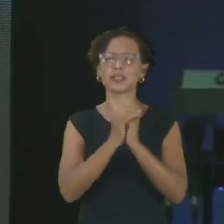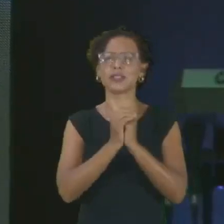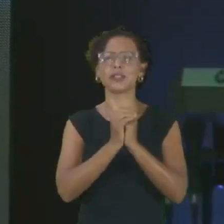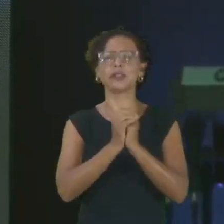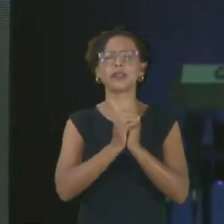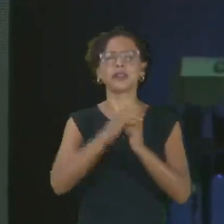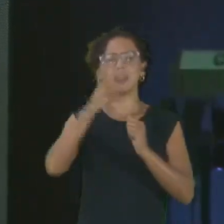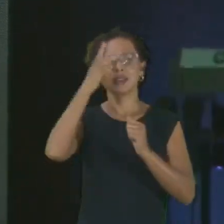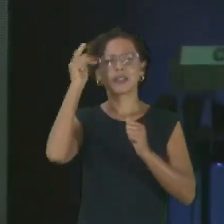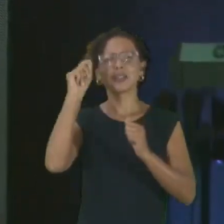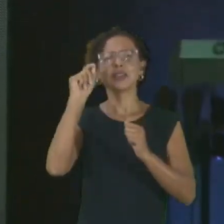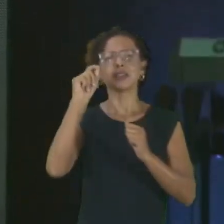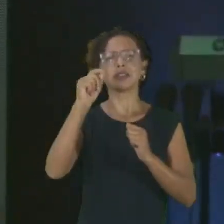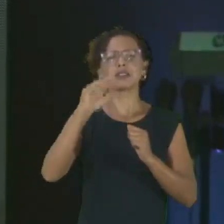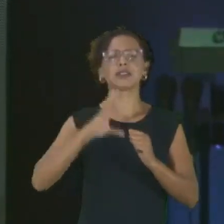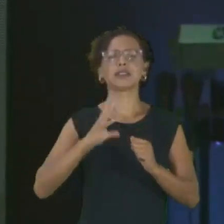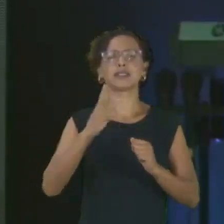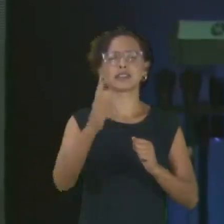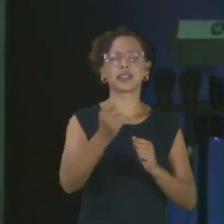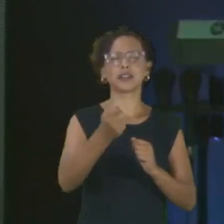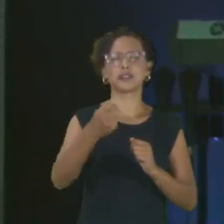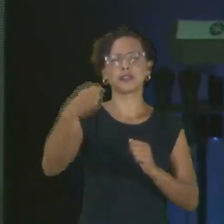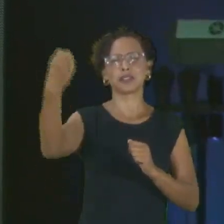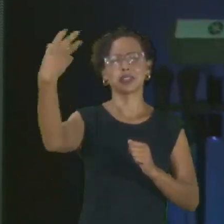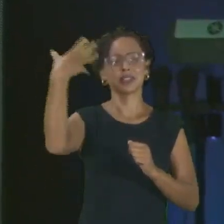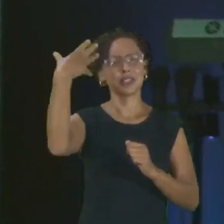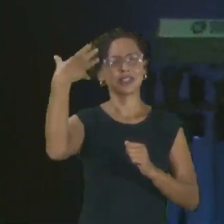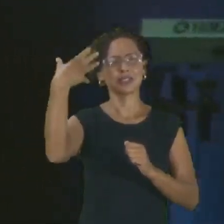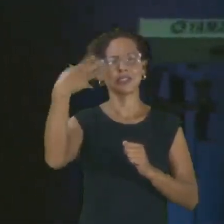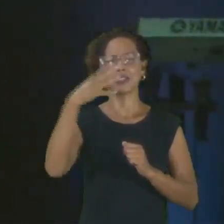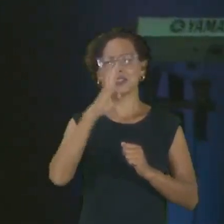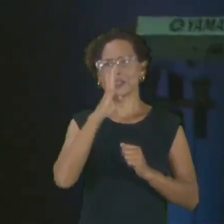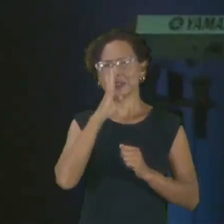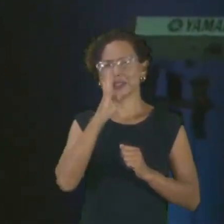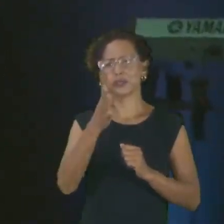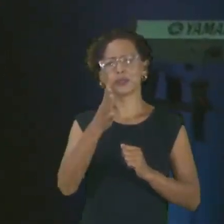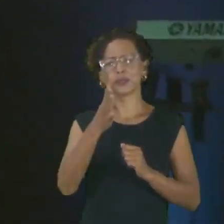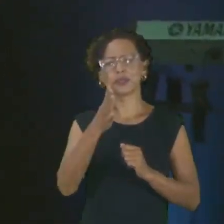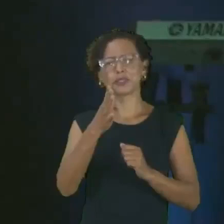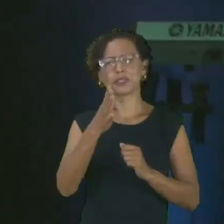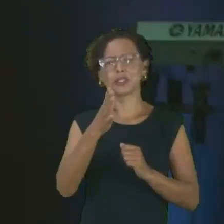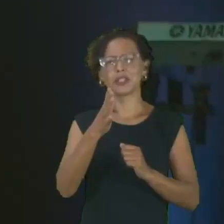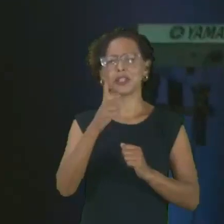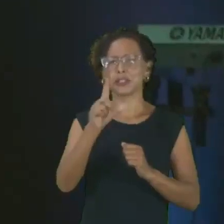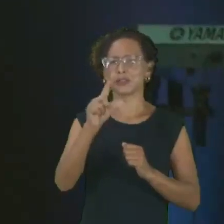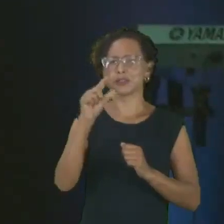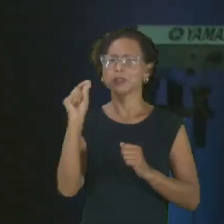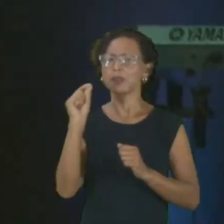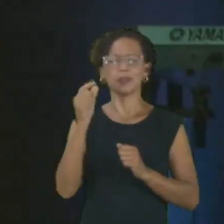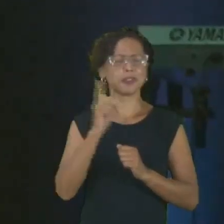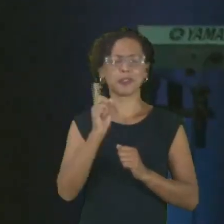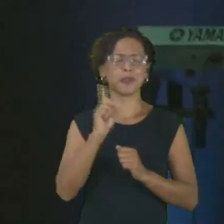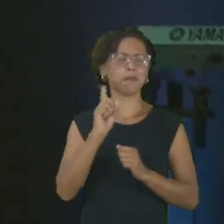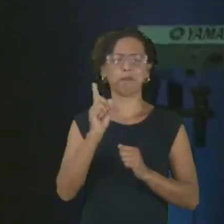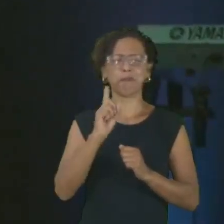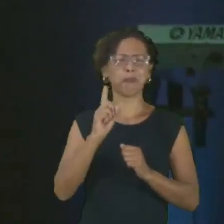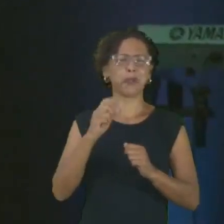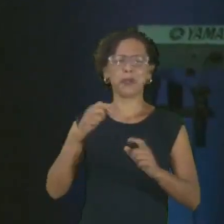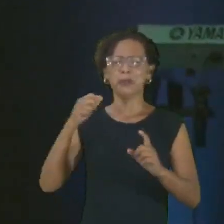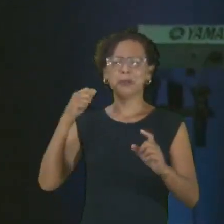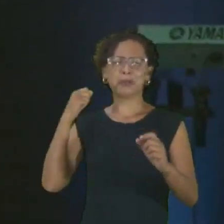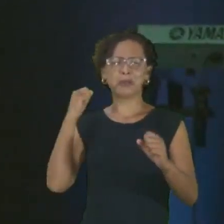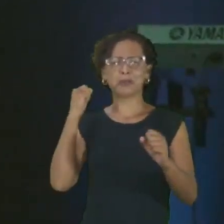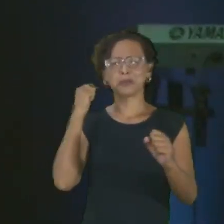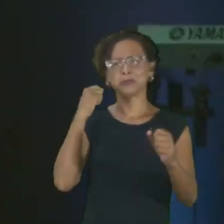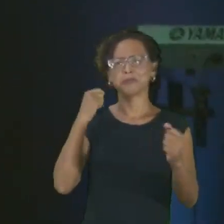Quem é salvo pela graça não julga, não classifica, não cria